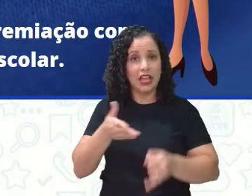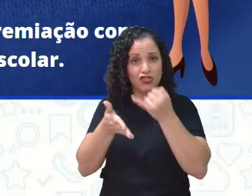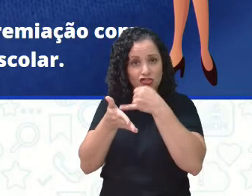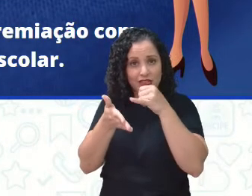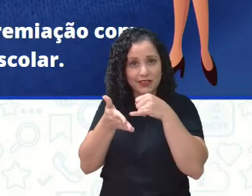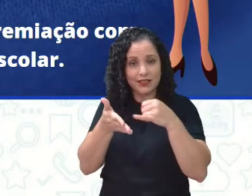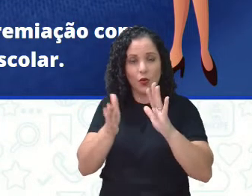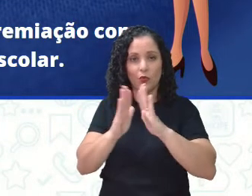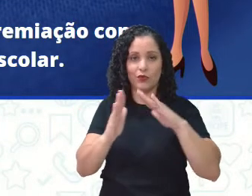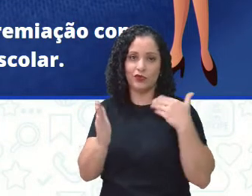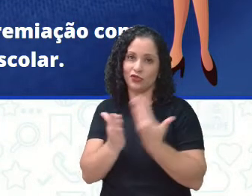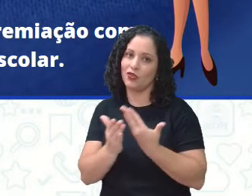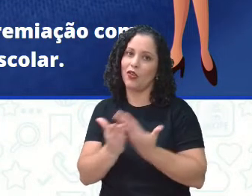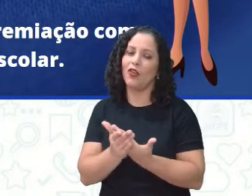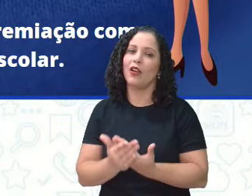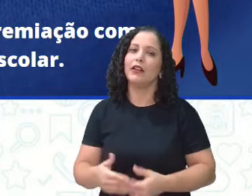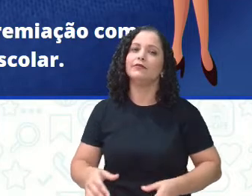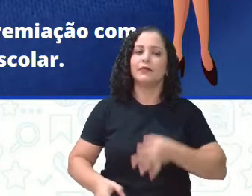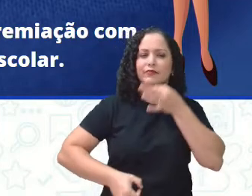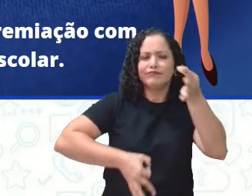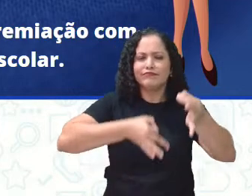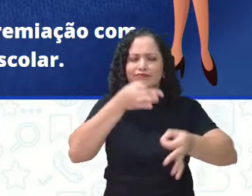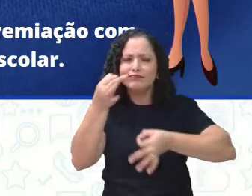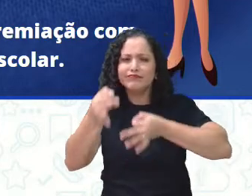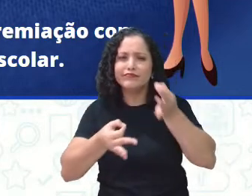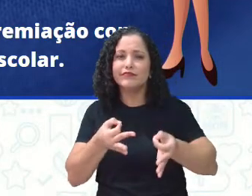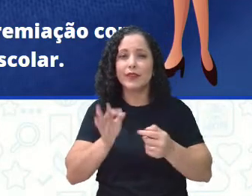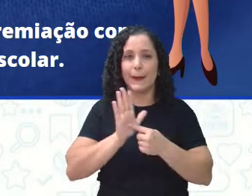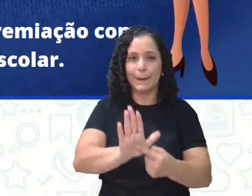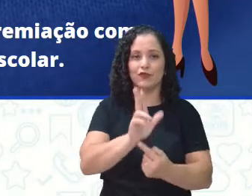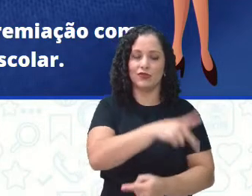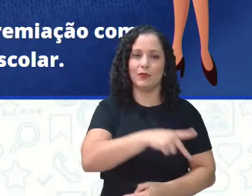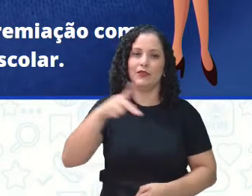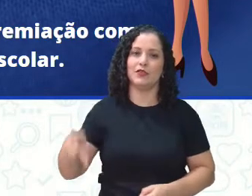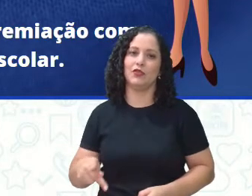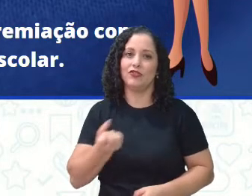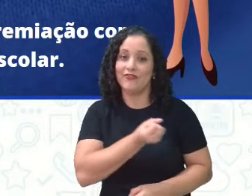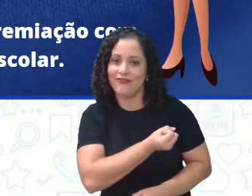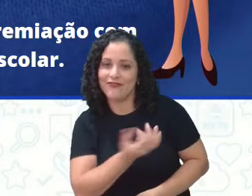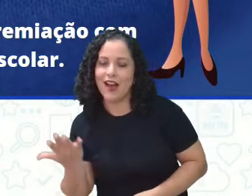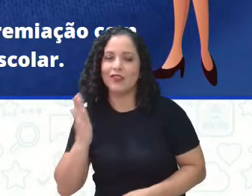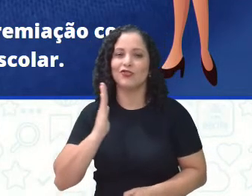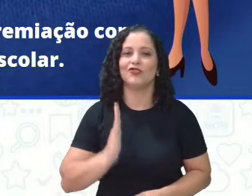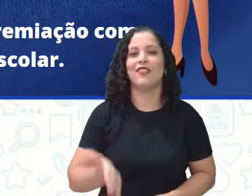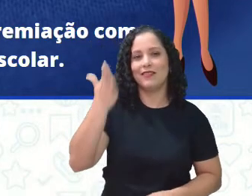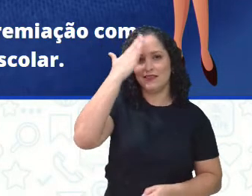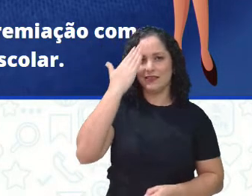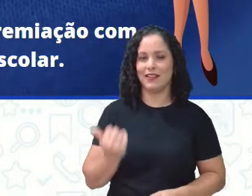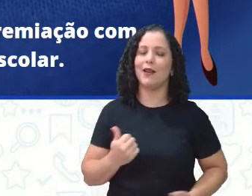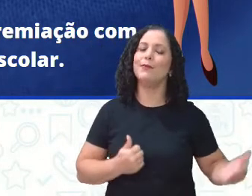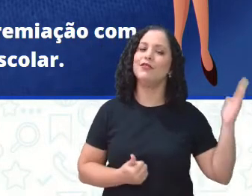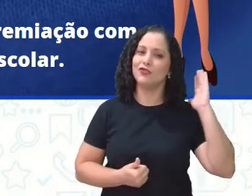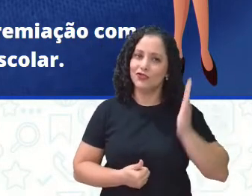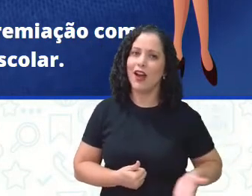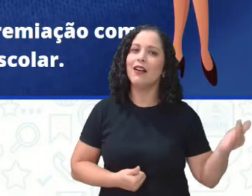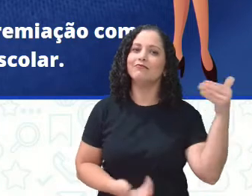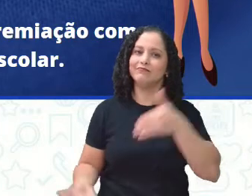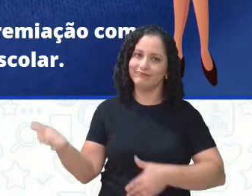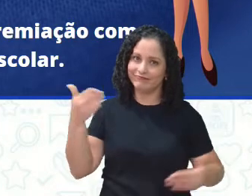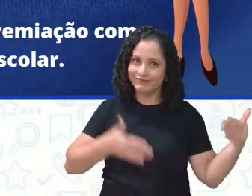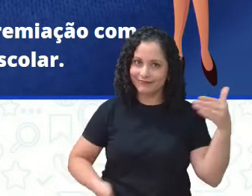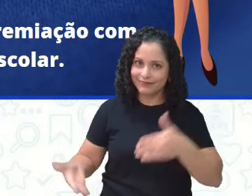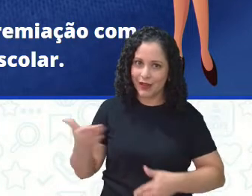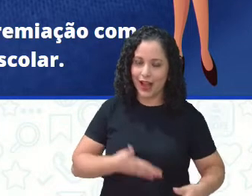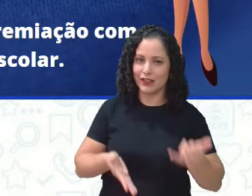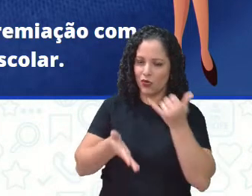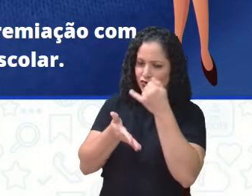também aos professores. Vamos dar essas dicas. Muitos professores já sabem e alguns até já participaram também. Então,